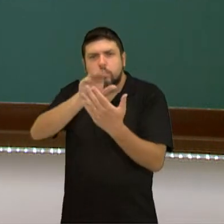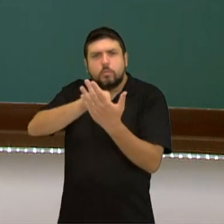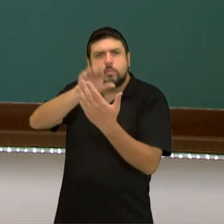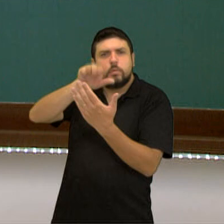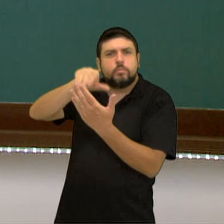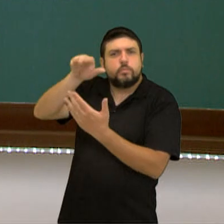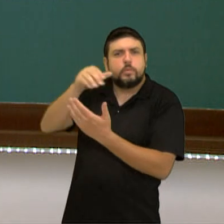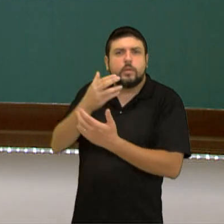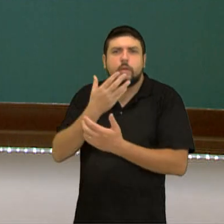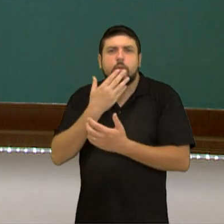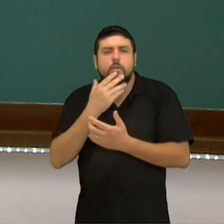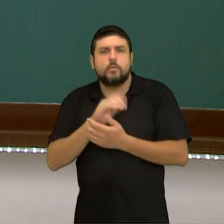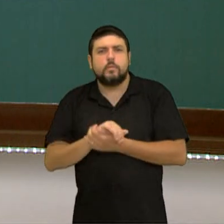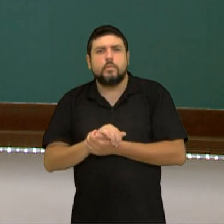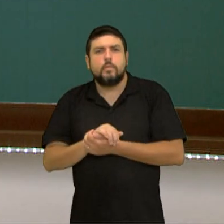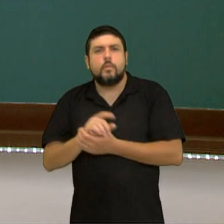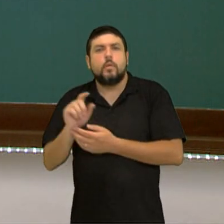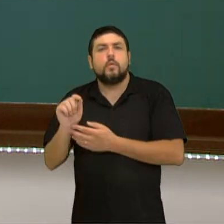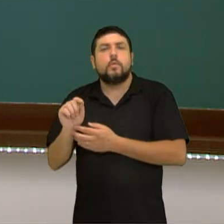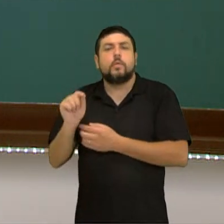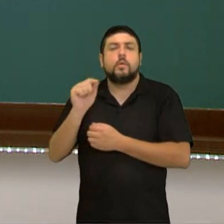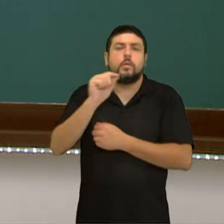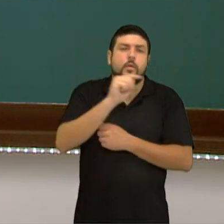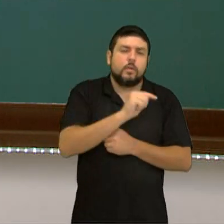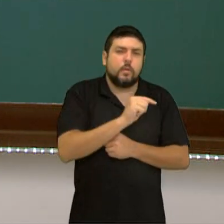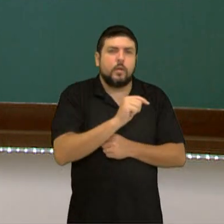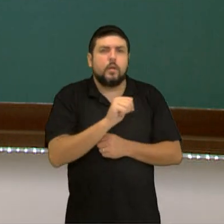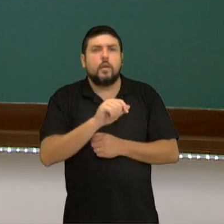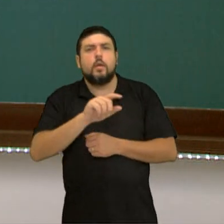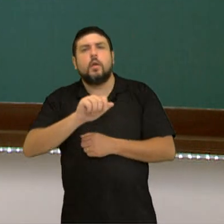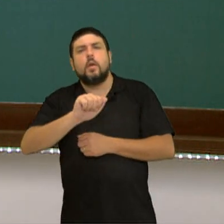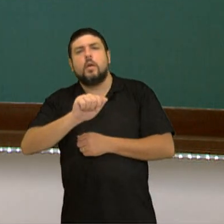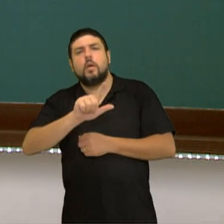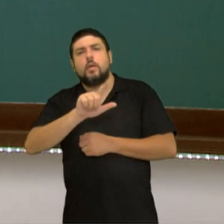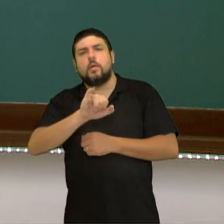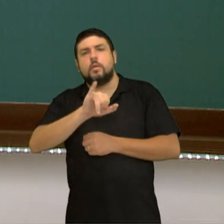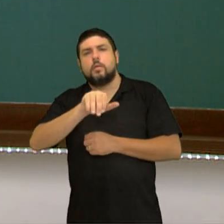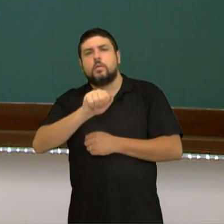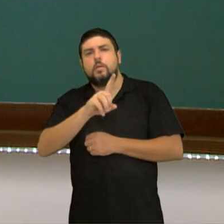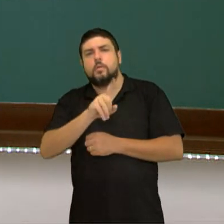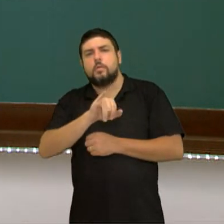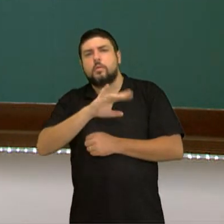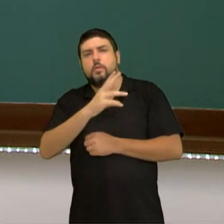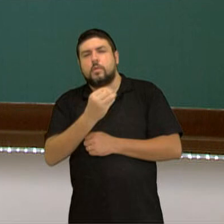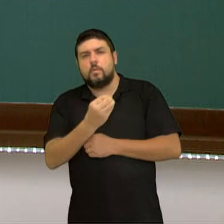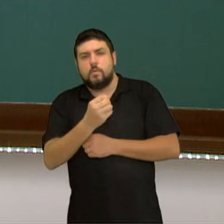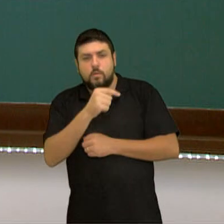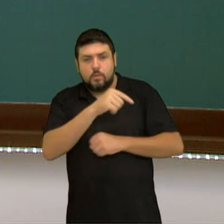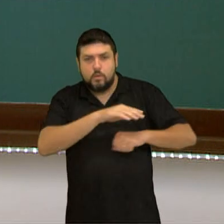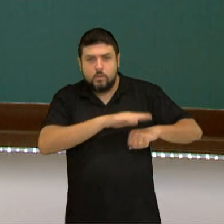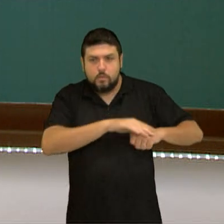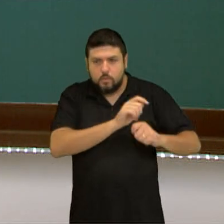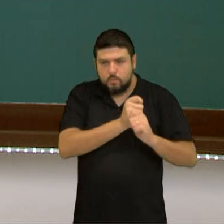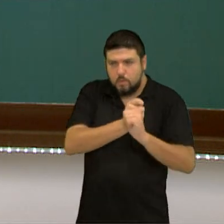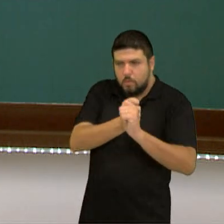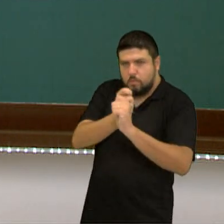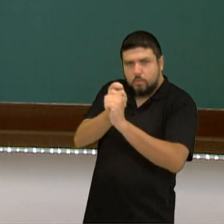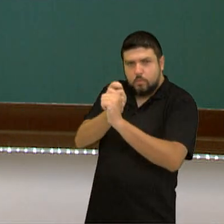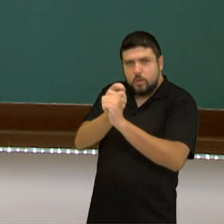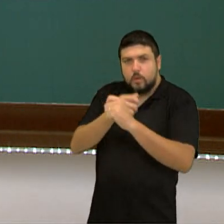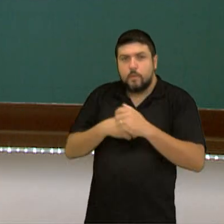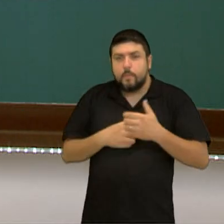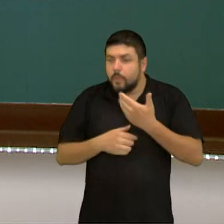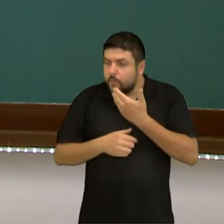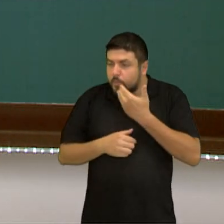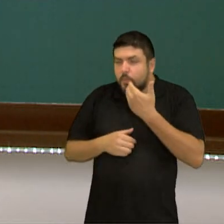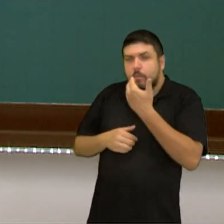Lisboa, que era o Aleijadinho. Ele encarnou quase todas as obras do Aleijadinho. Quando era contratado para